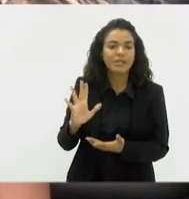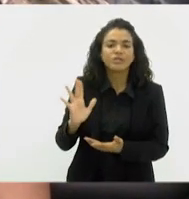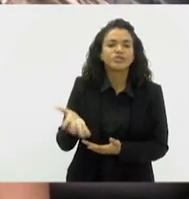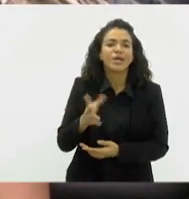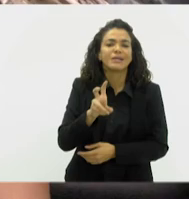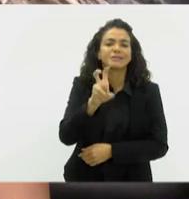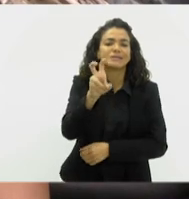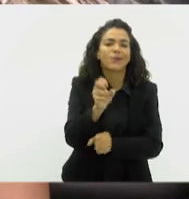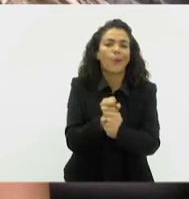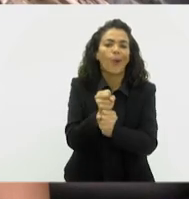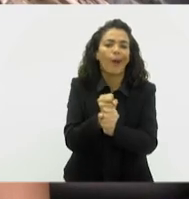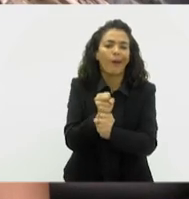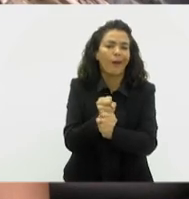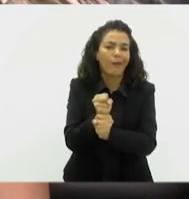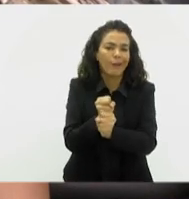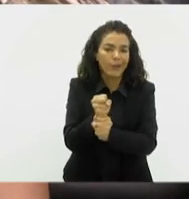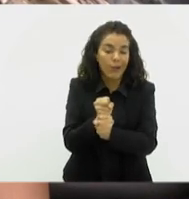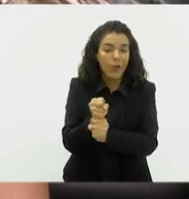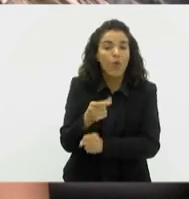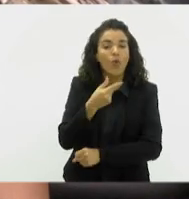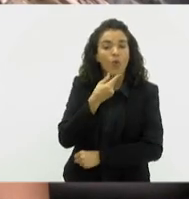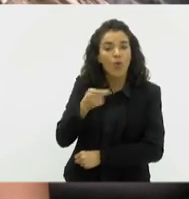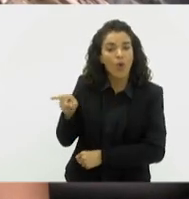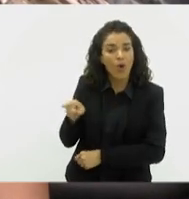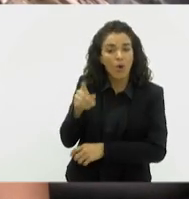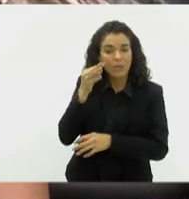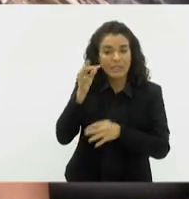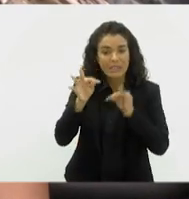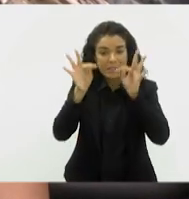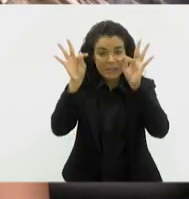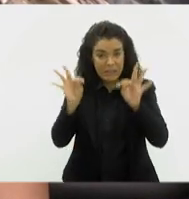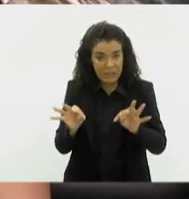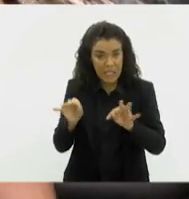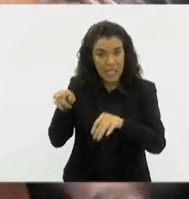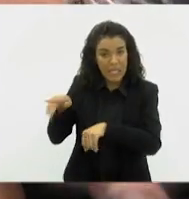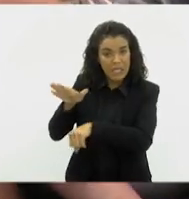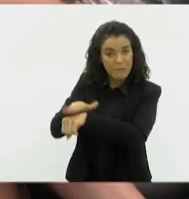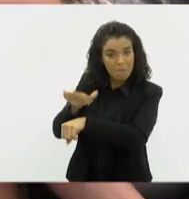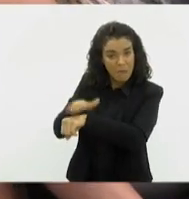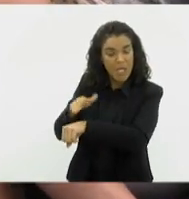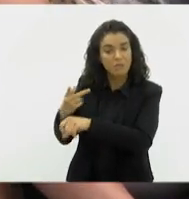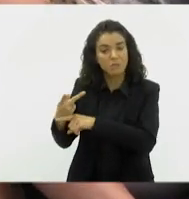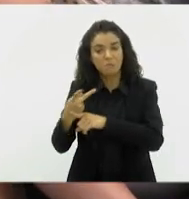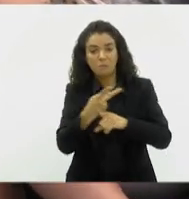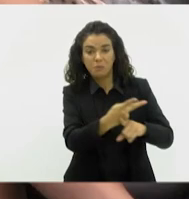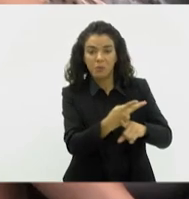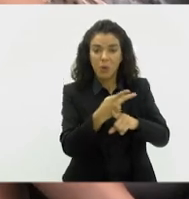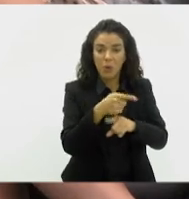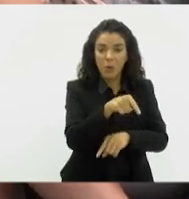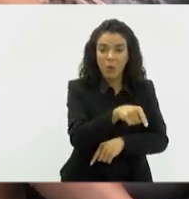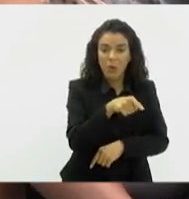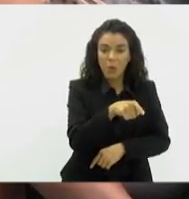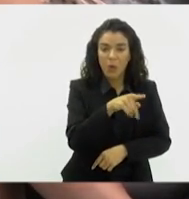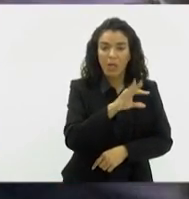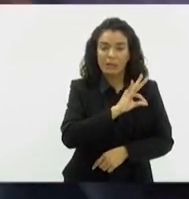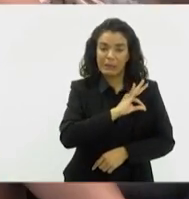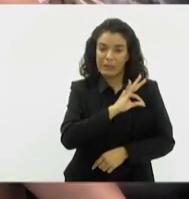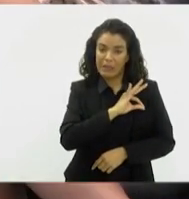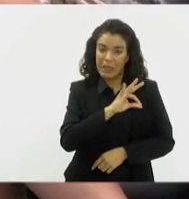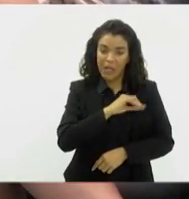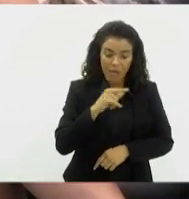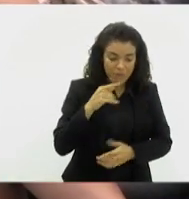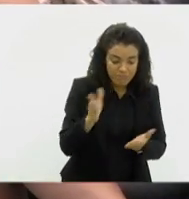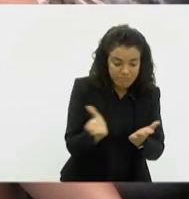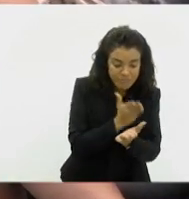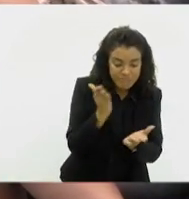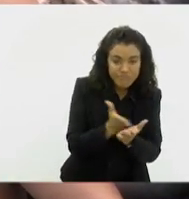de 5 anos, e ele disse que, se foi ele mesmo que ele foi na delegacia, reconheceu a foto, era eu mesmo. Eu